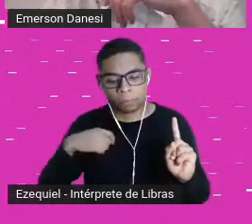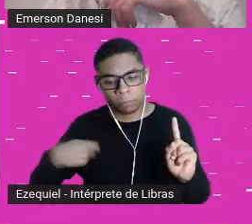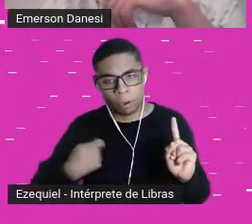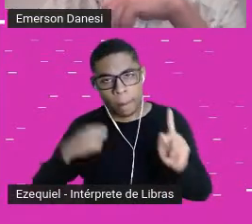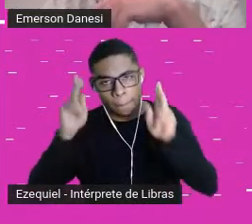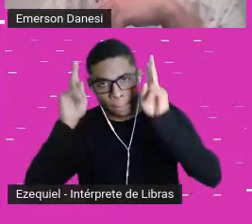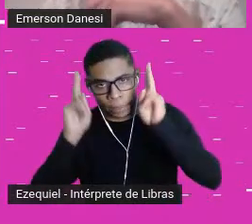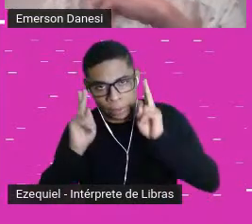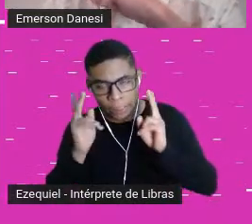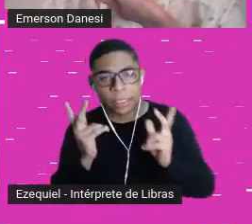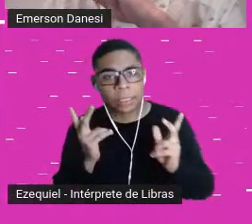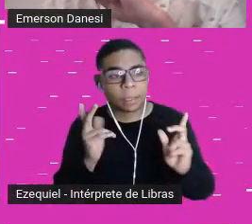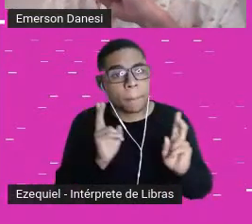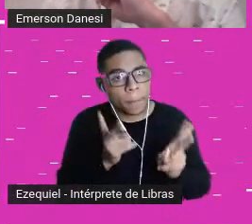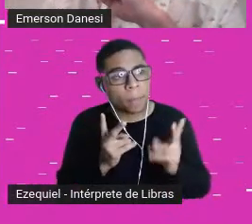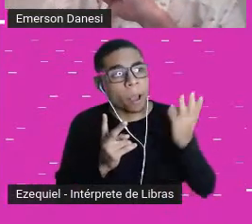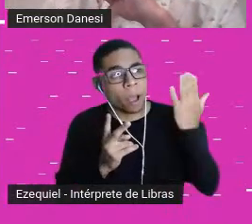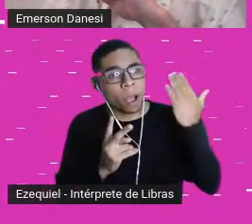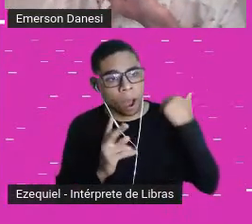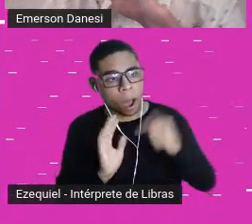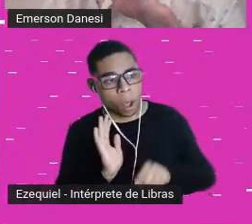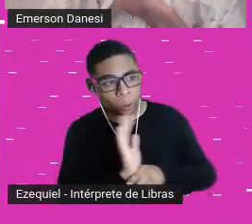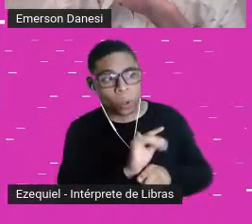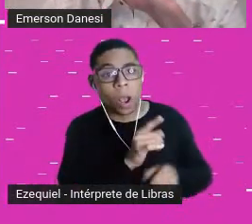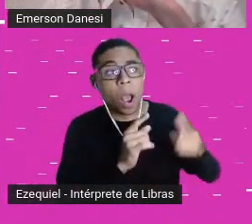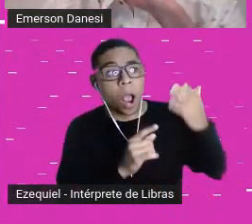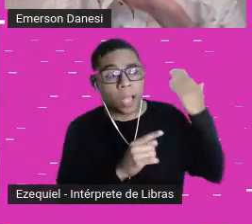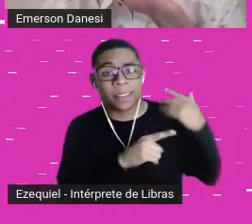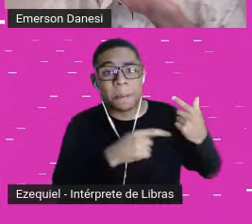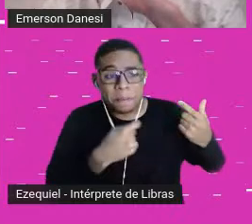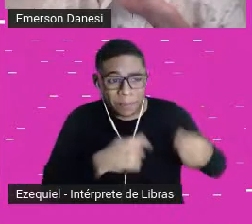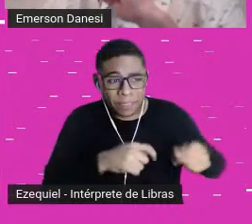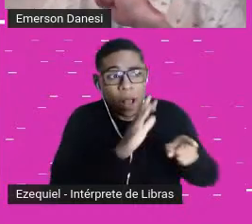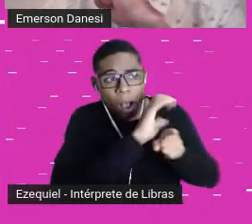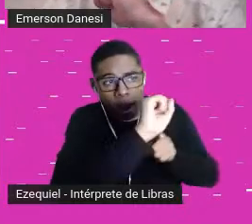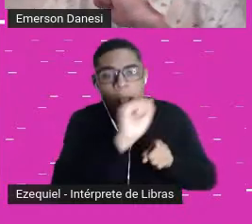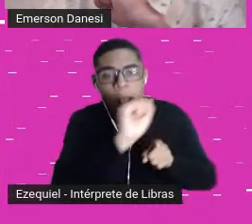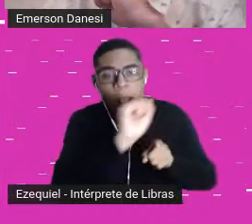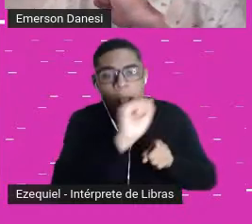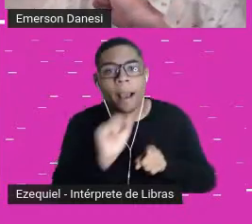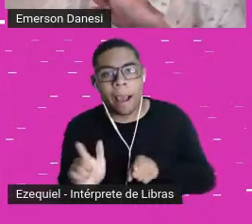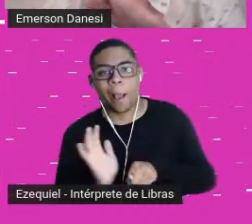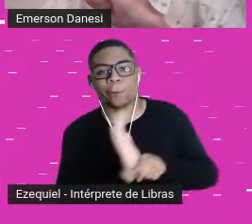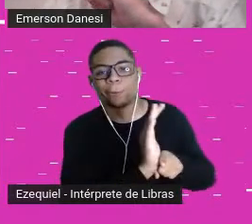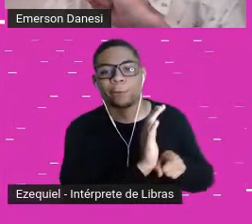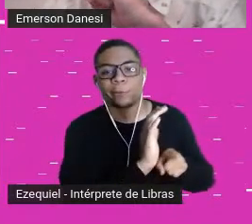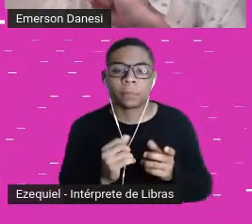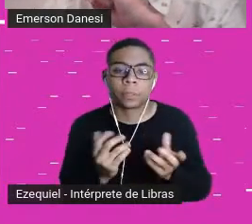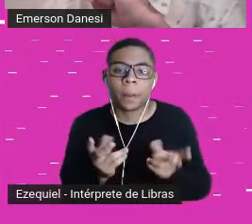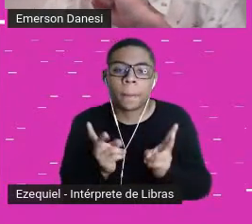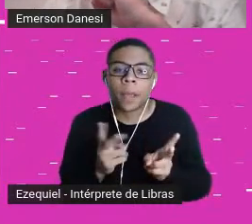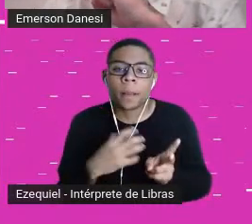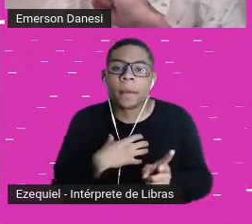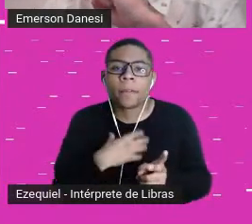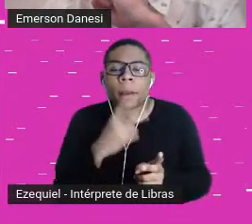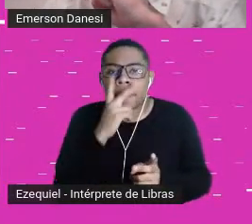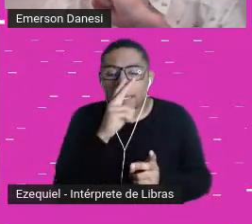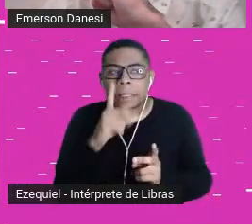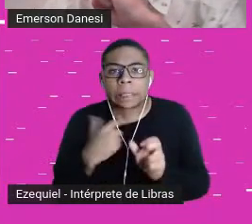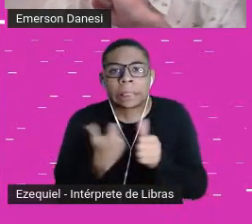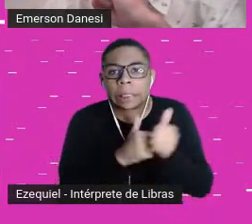ter ajudado ele a conquistar o que ele precisava conquistar. E como de alguma maneira tem uma certa perseguição o fato